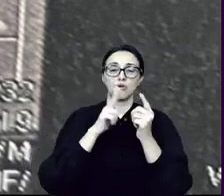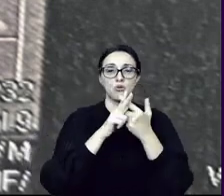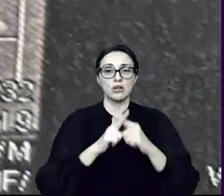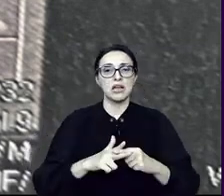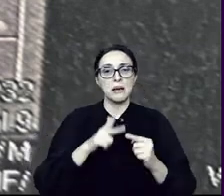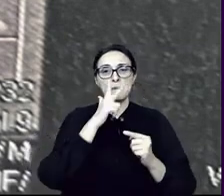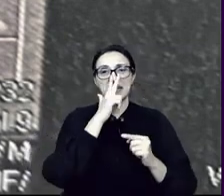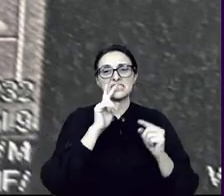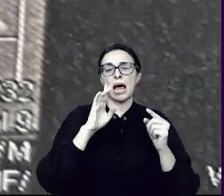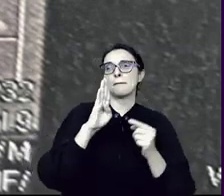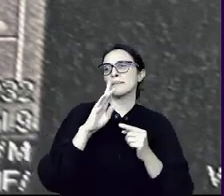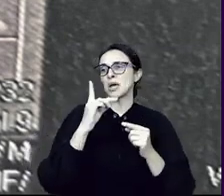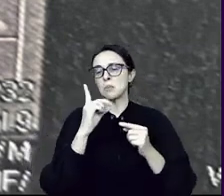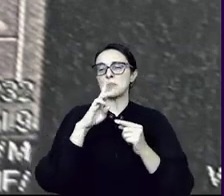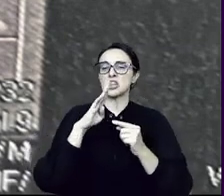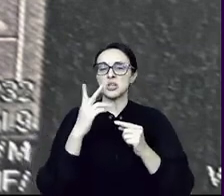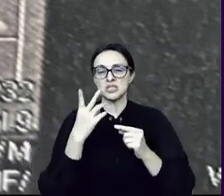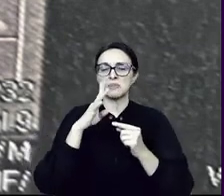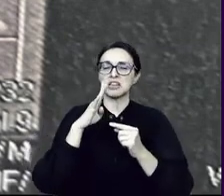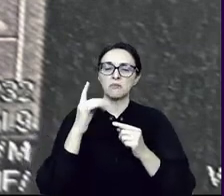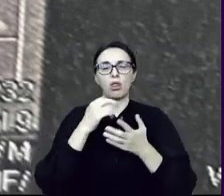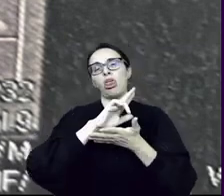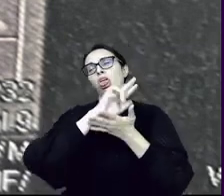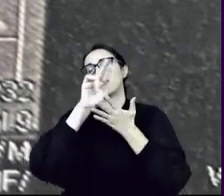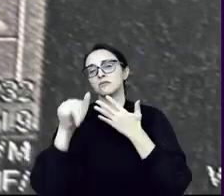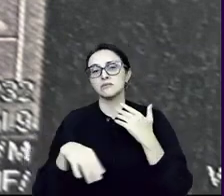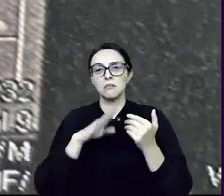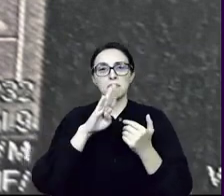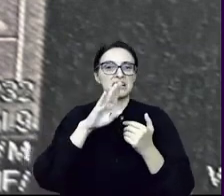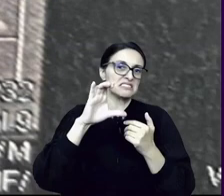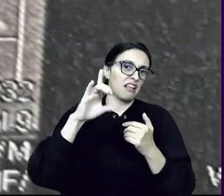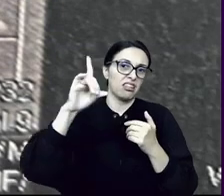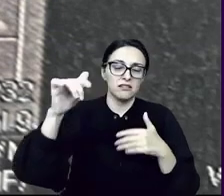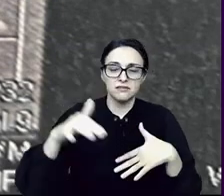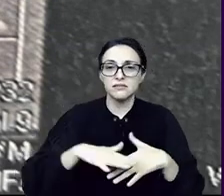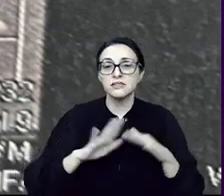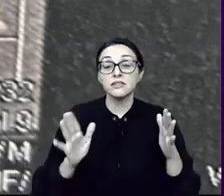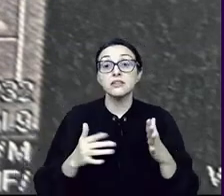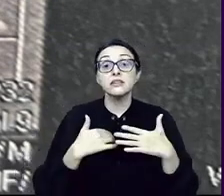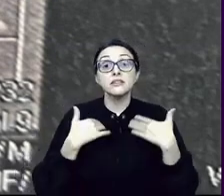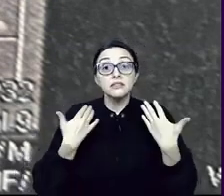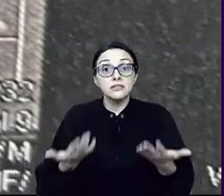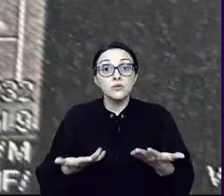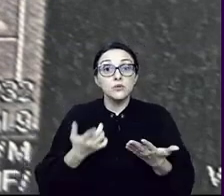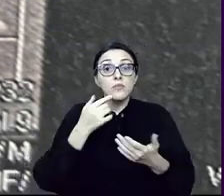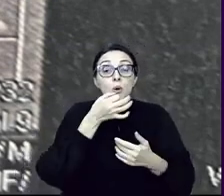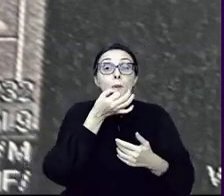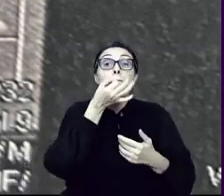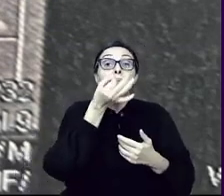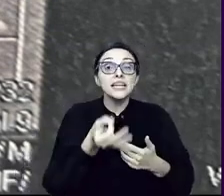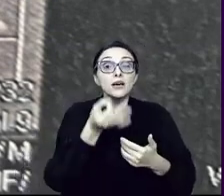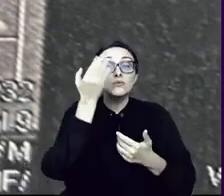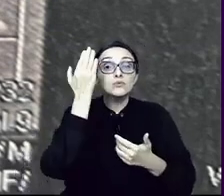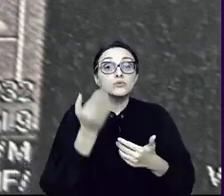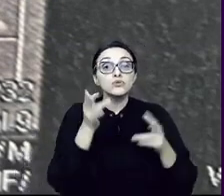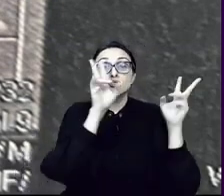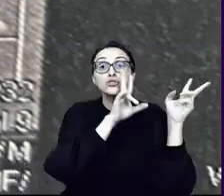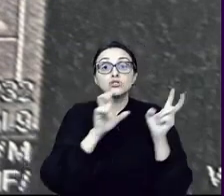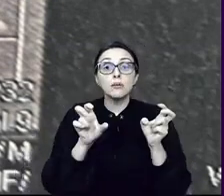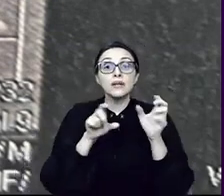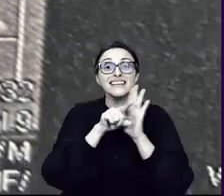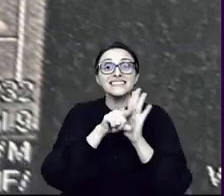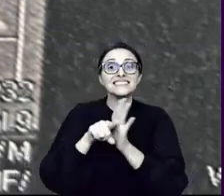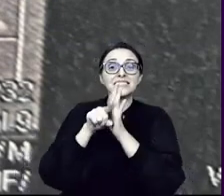fala glenoide B1, B2, B3, B não sei o quê, BC, D. Eu queria saber a sua opinião a respeito do exame